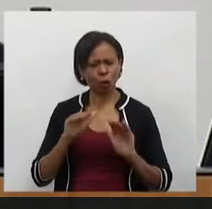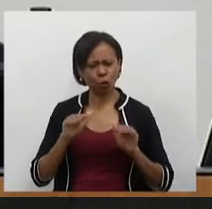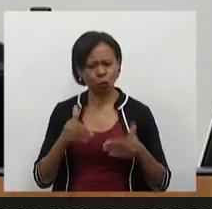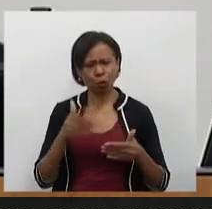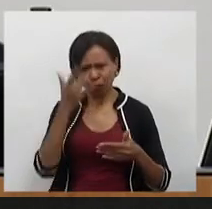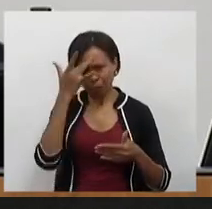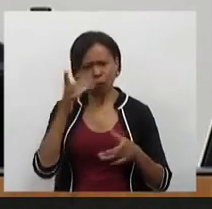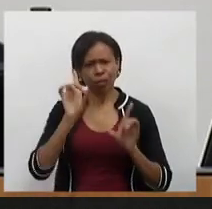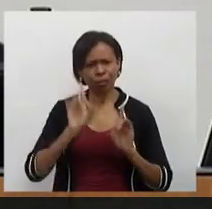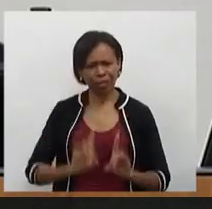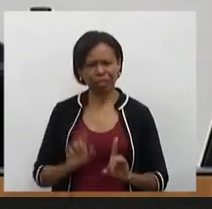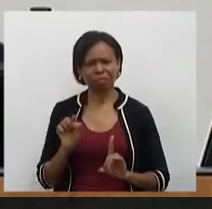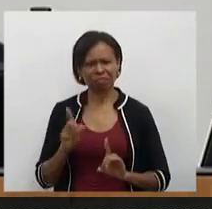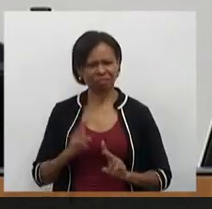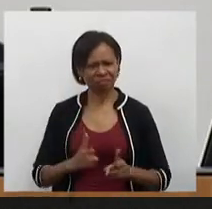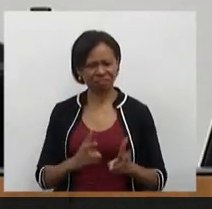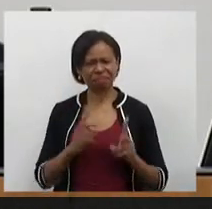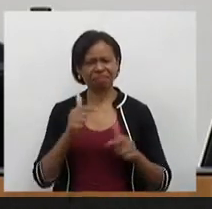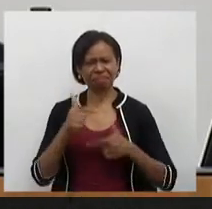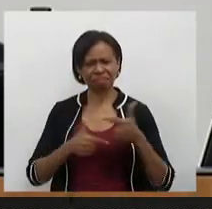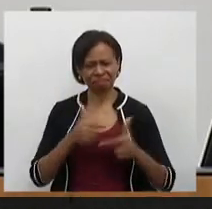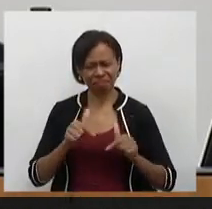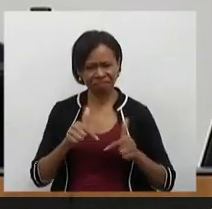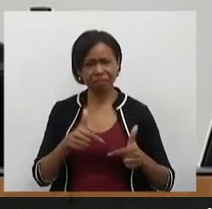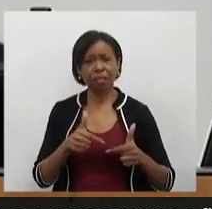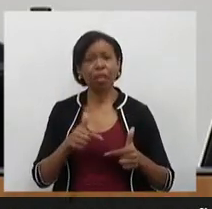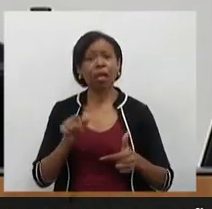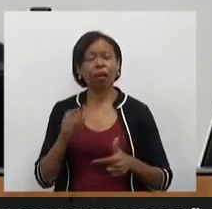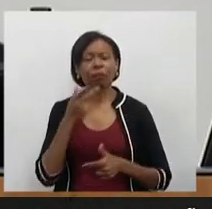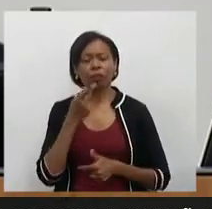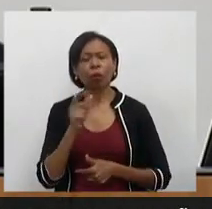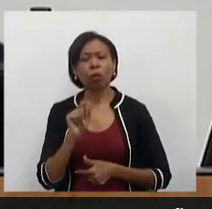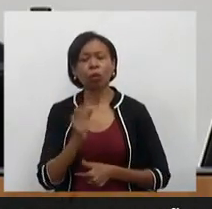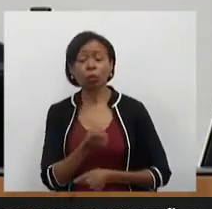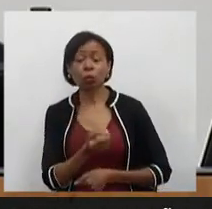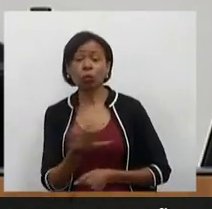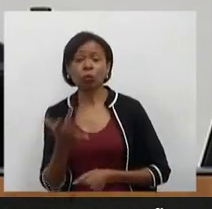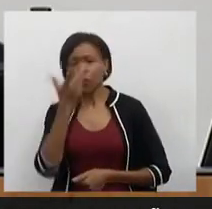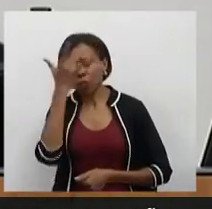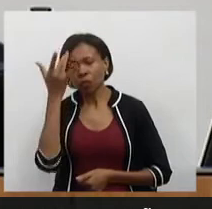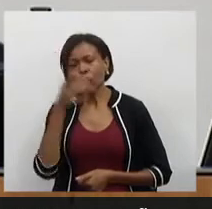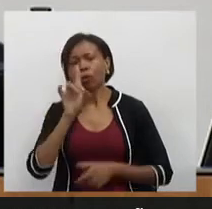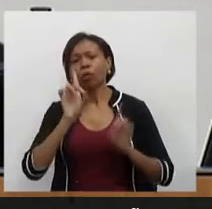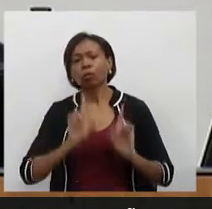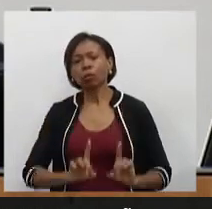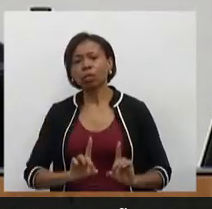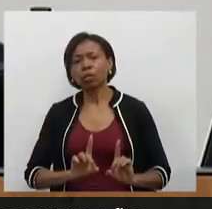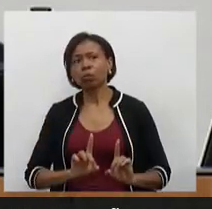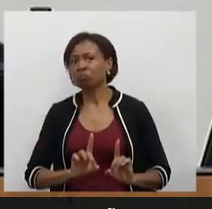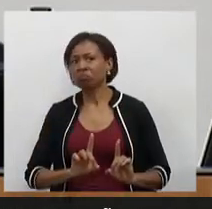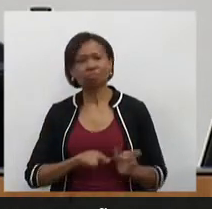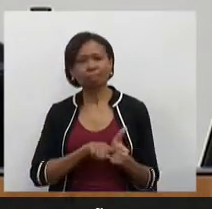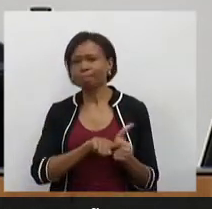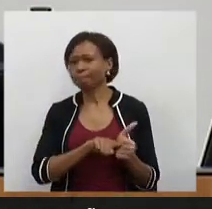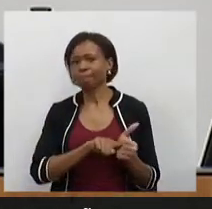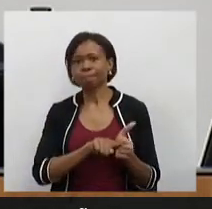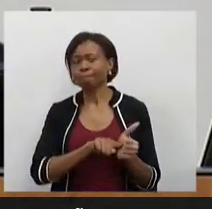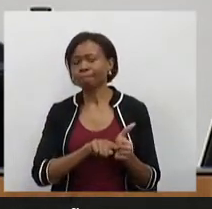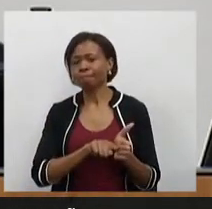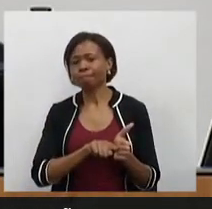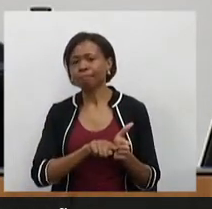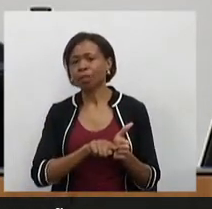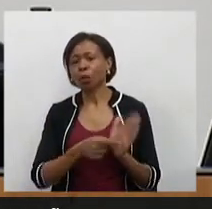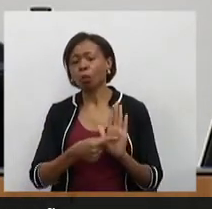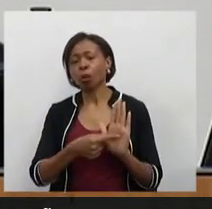deficiência, disse aqui: o número de pessoas com deficiência não poderia ser levantado a partir da rede de